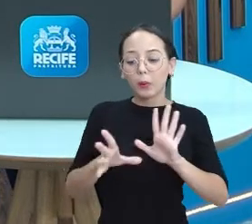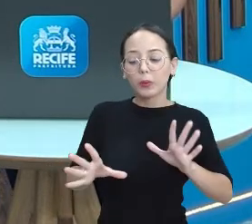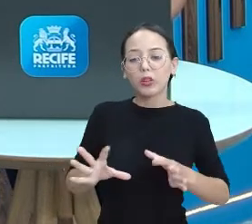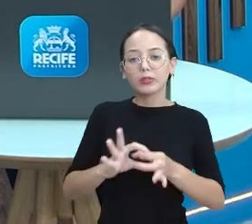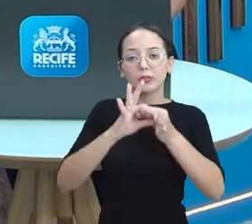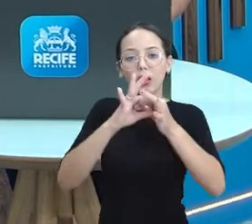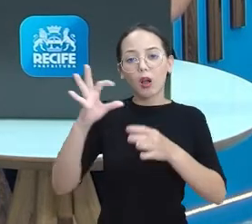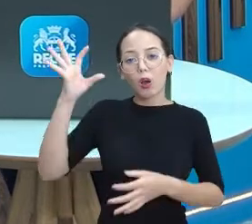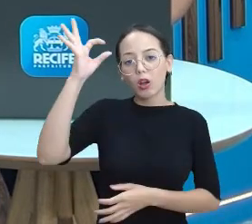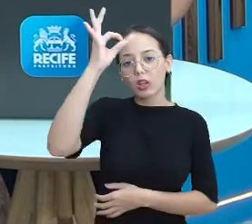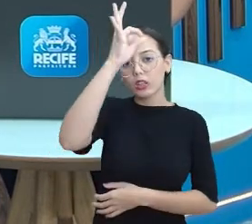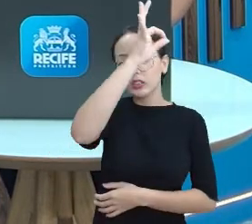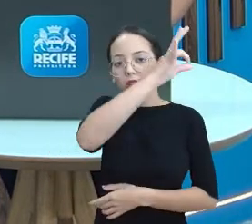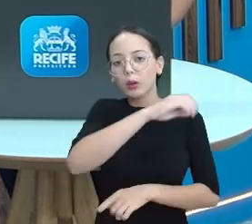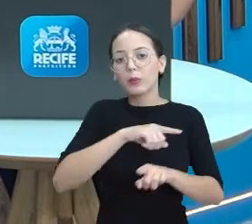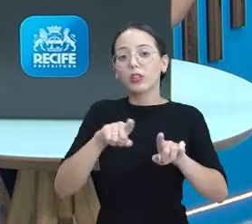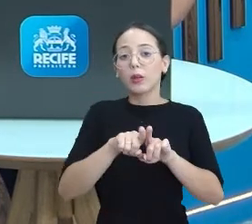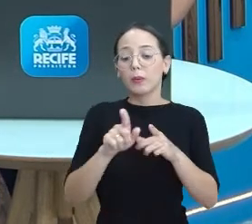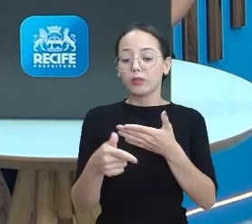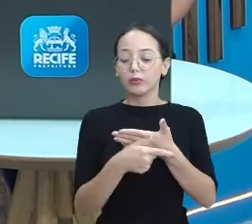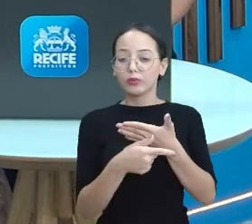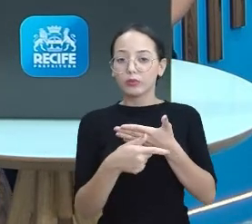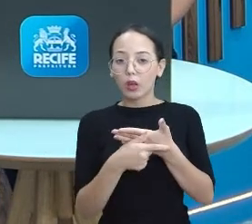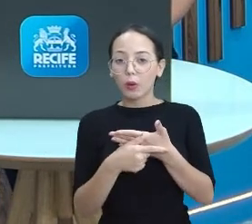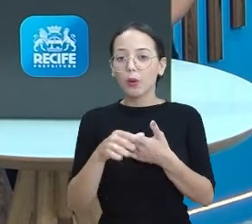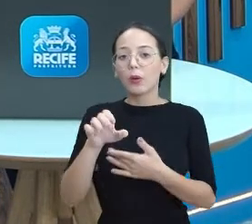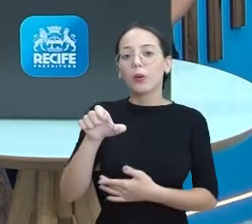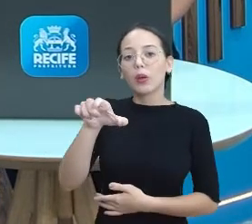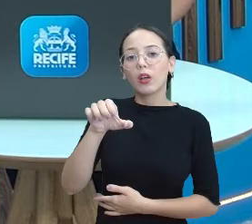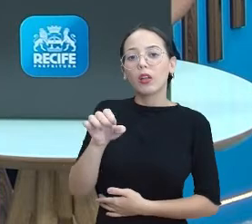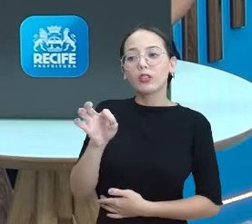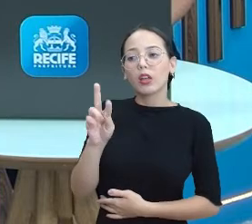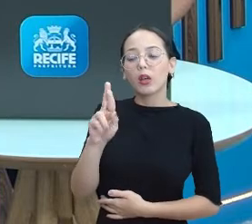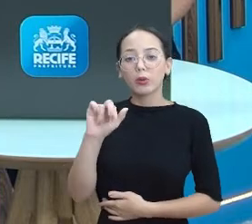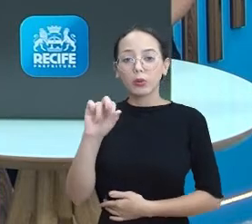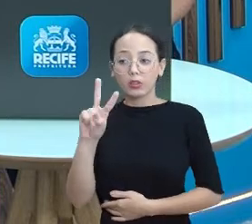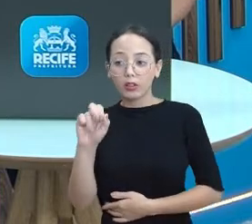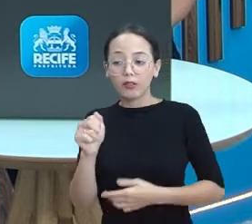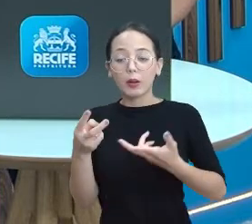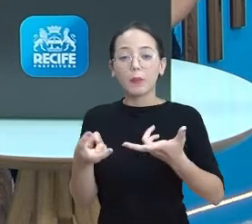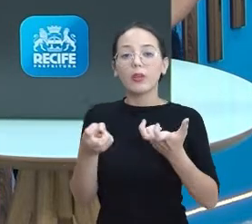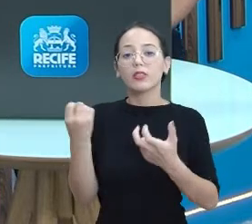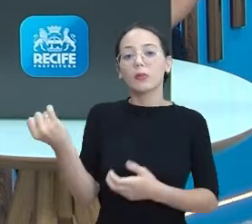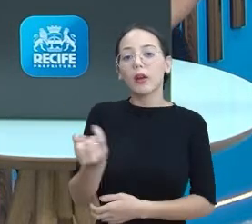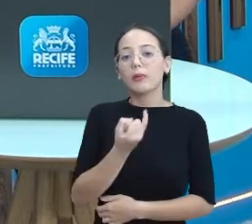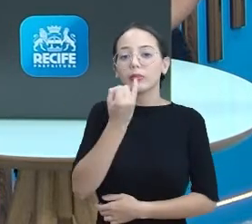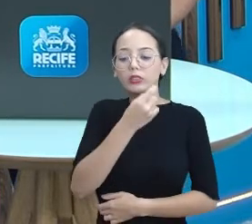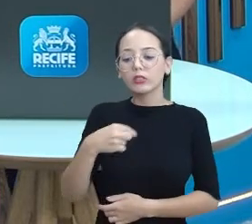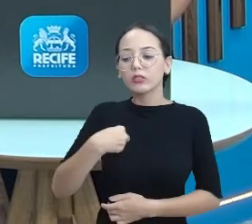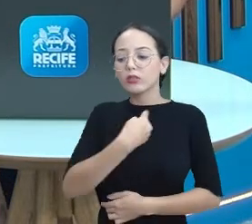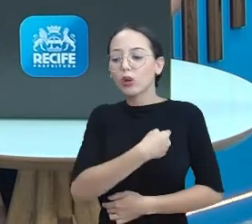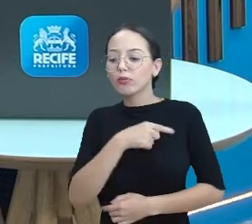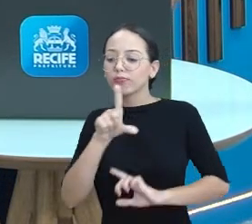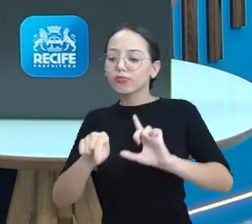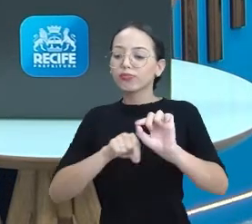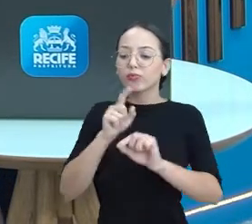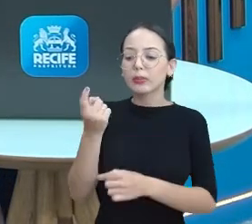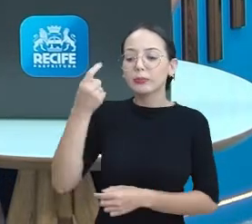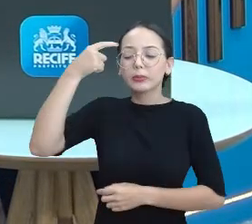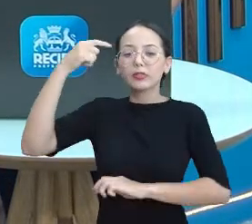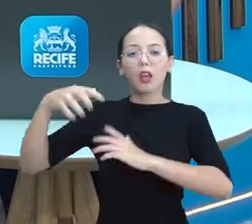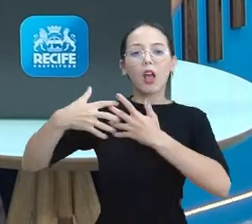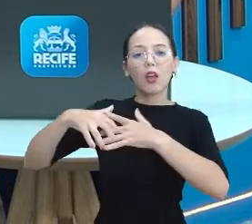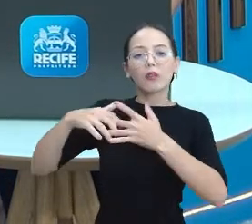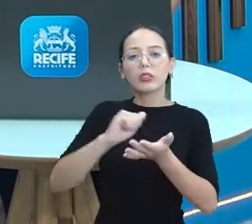relacionadas à cognição e à função executiva. Percebam como é importante, quando a gente vai selecionar uma atividade, a